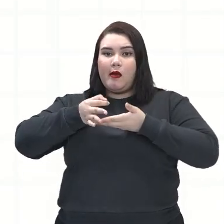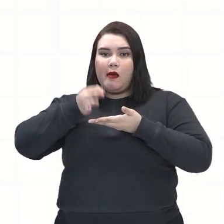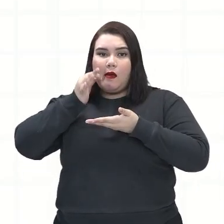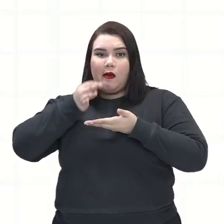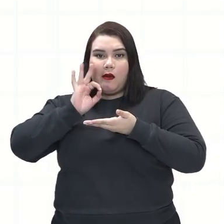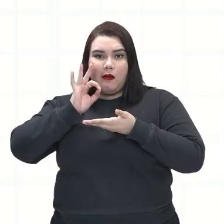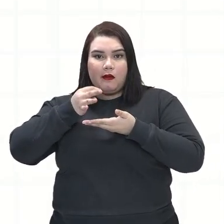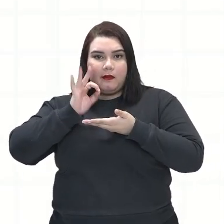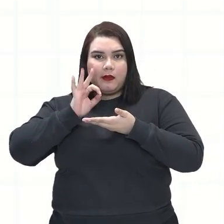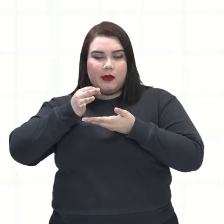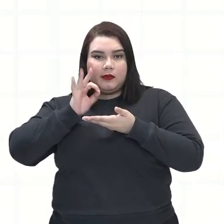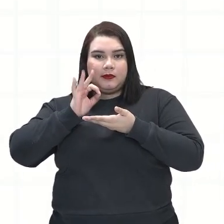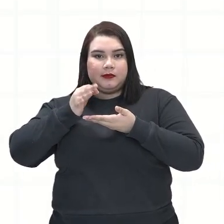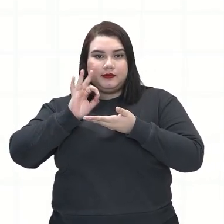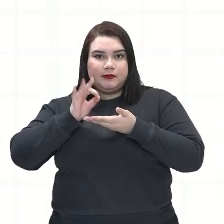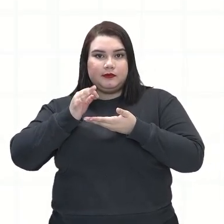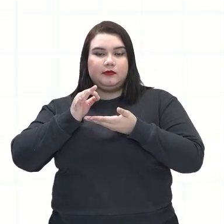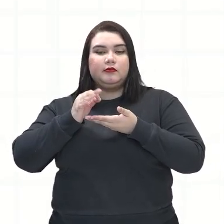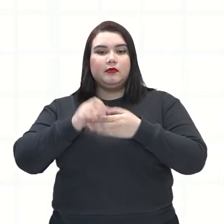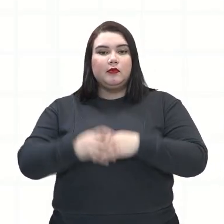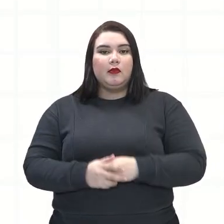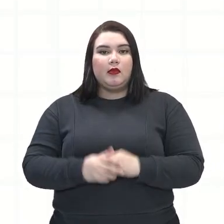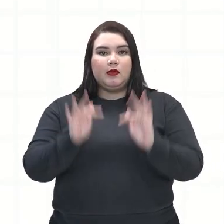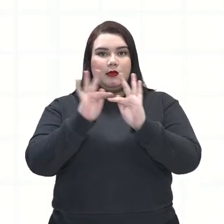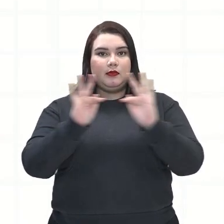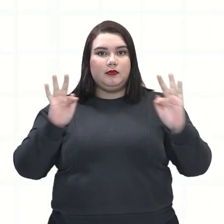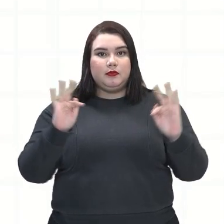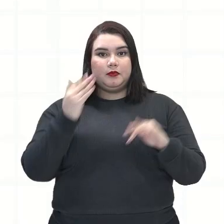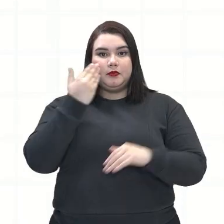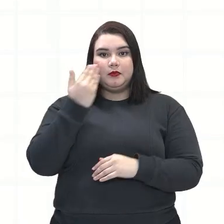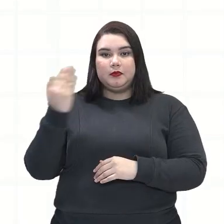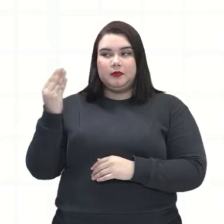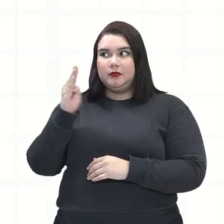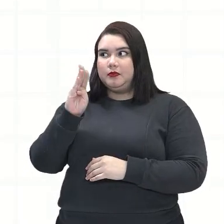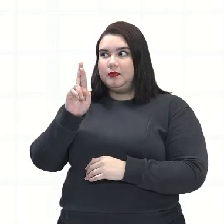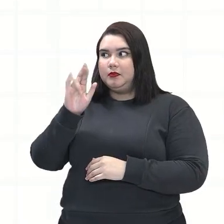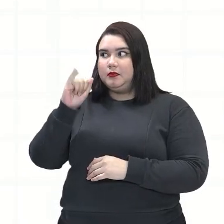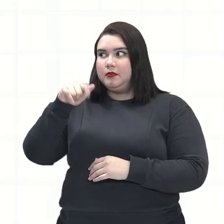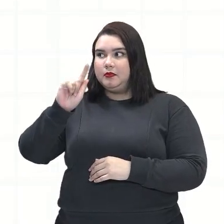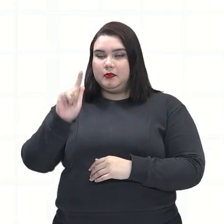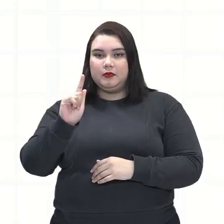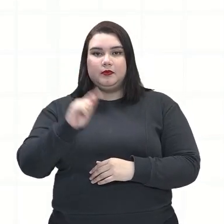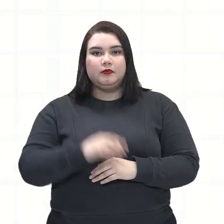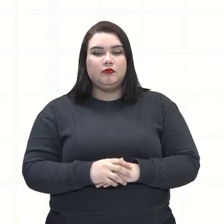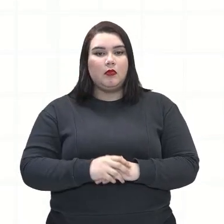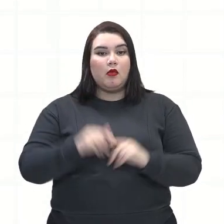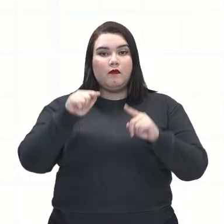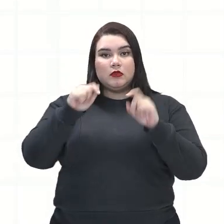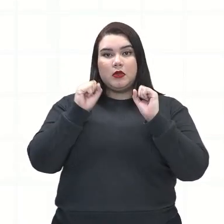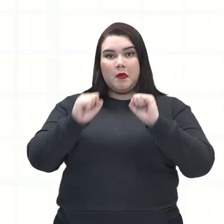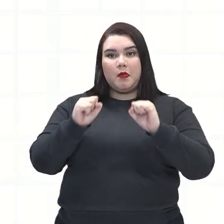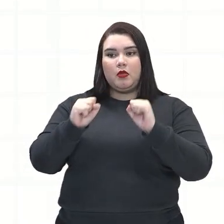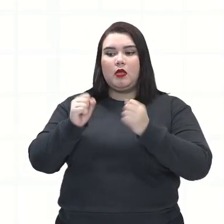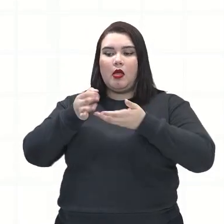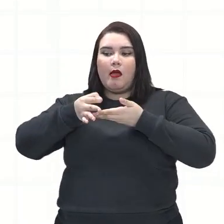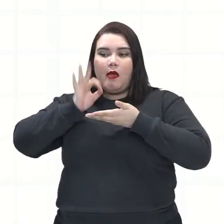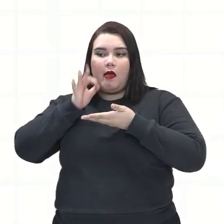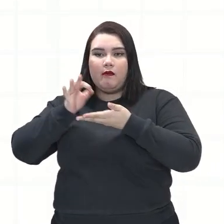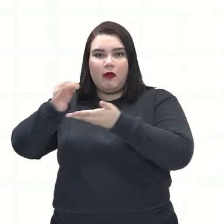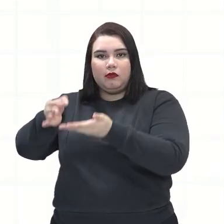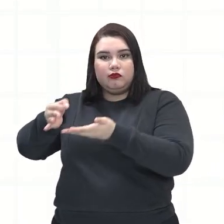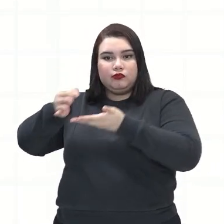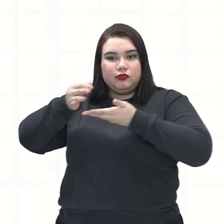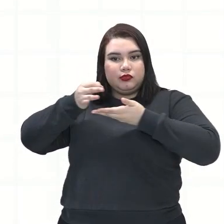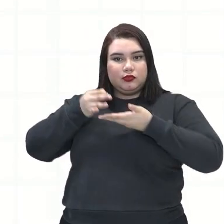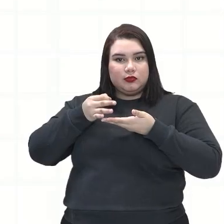bring me, né? O verbo trazer aqui está, ó. Bring me uma xícara de café, por favor, né?